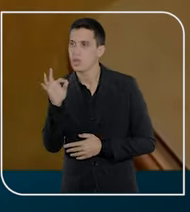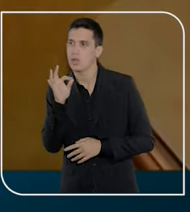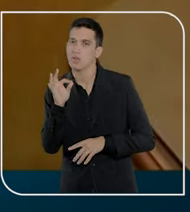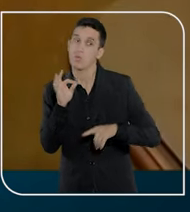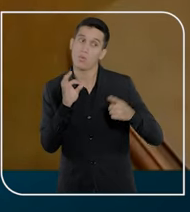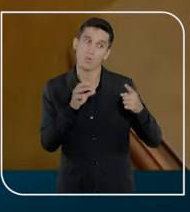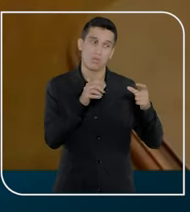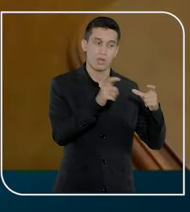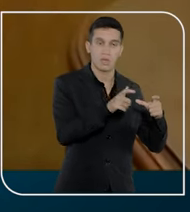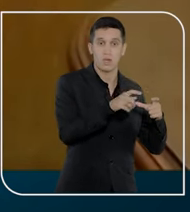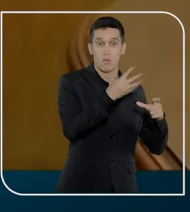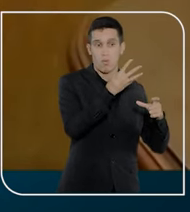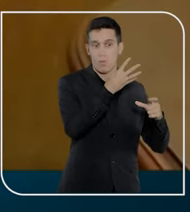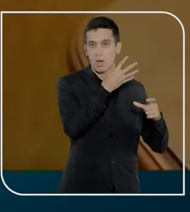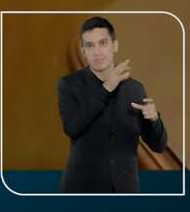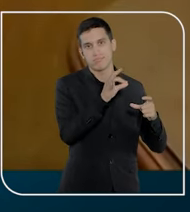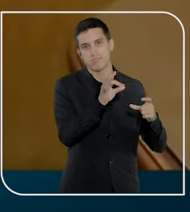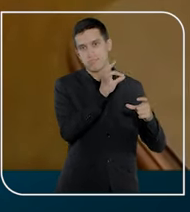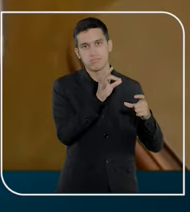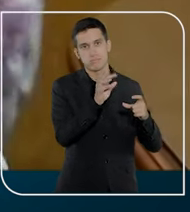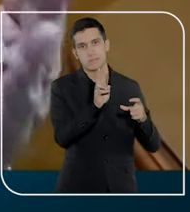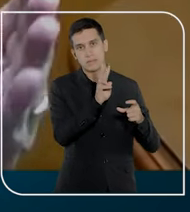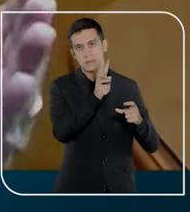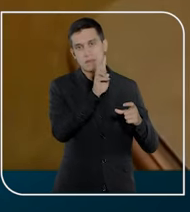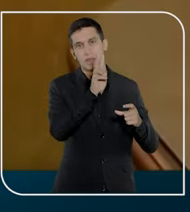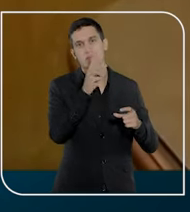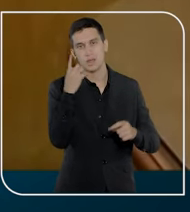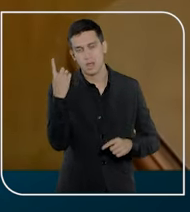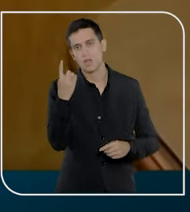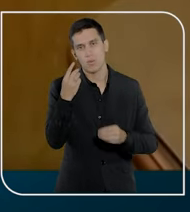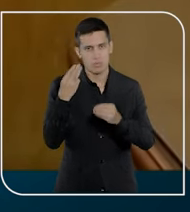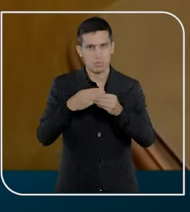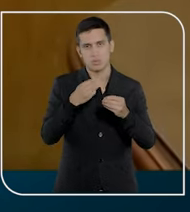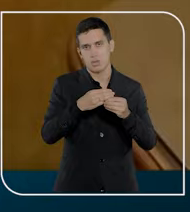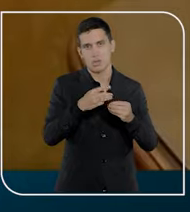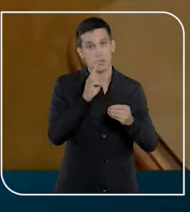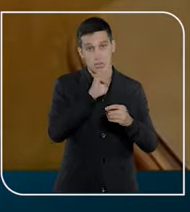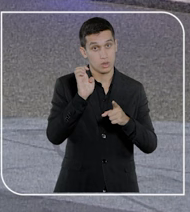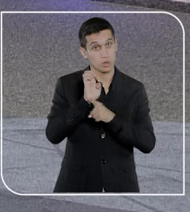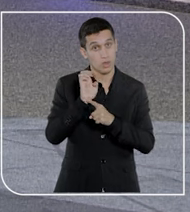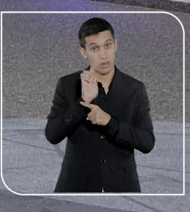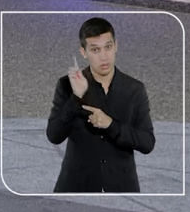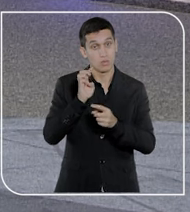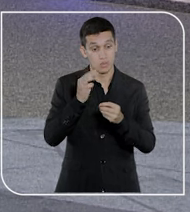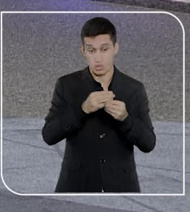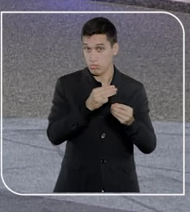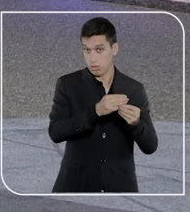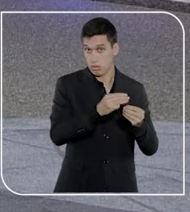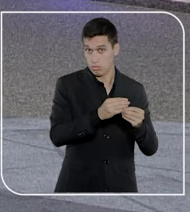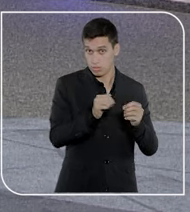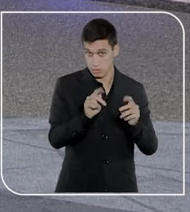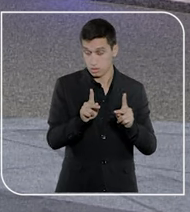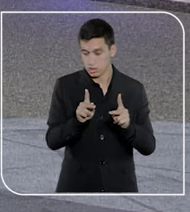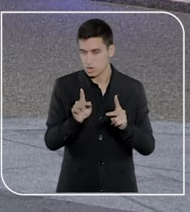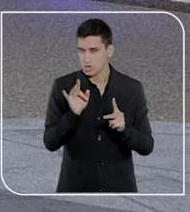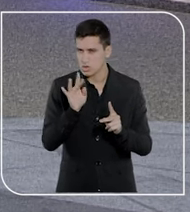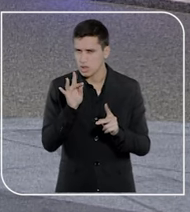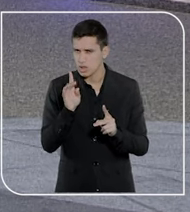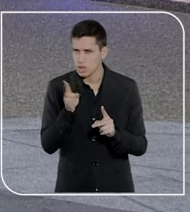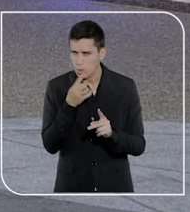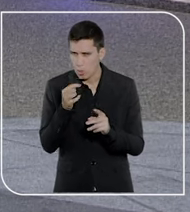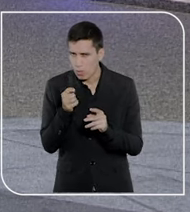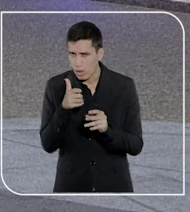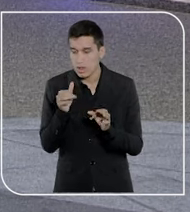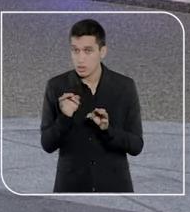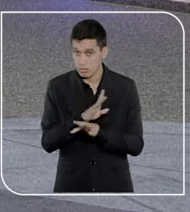Então, varia de lugar para lugar. E é municipal, não é estadual. Uhum. Só para a gente fechar a